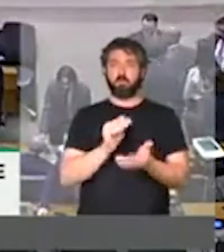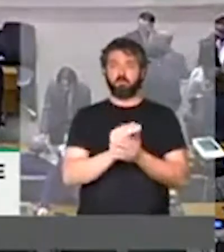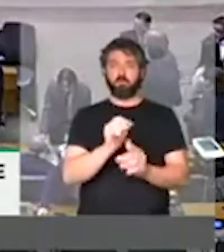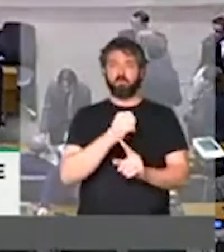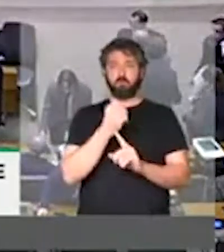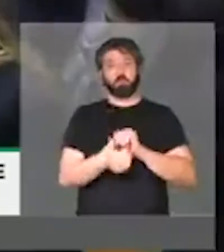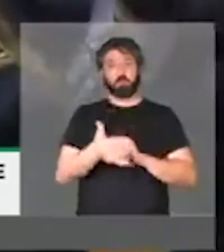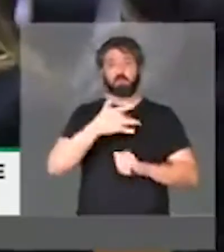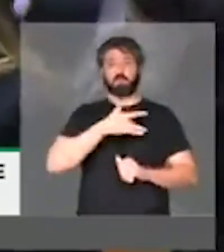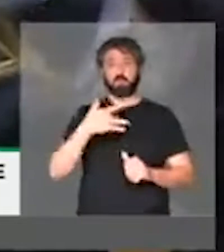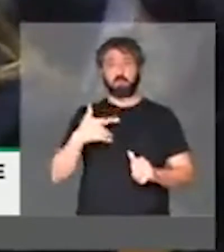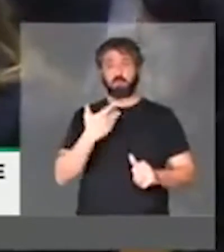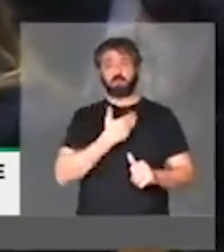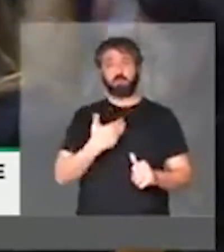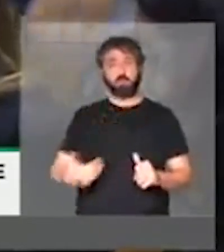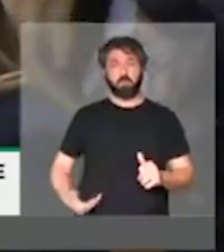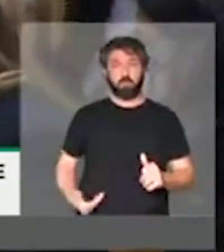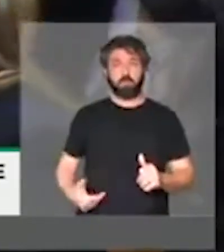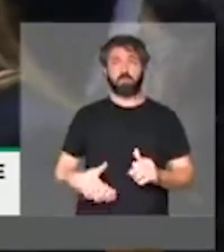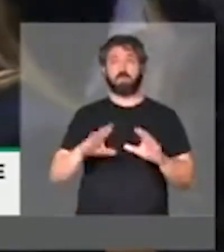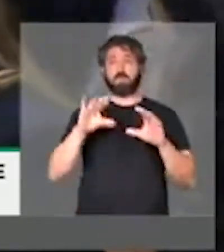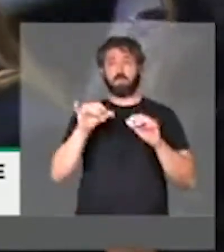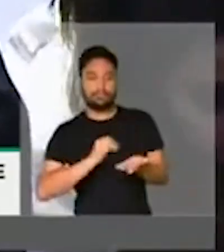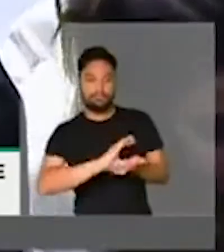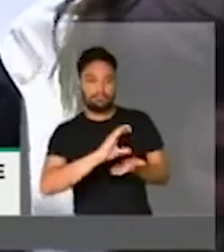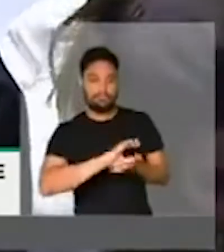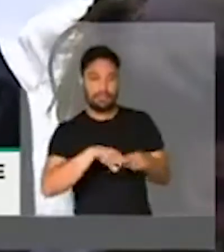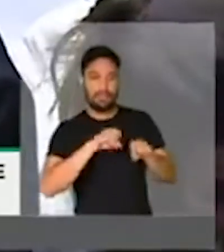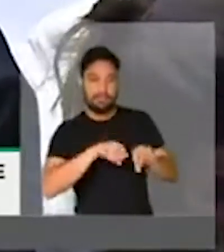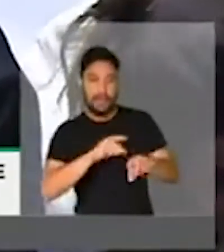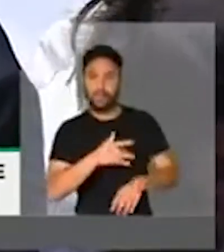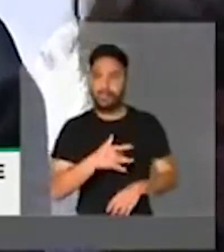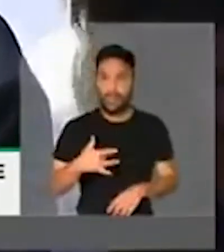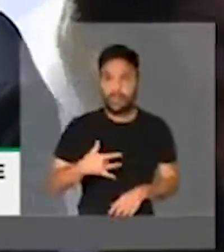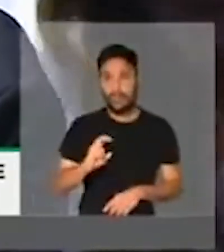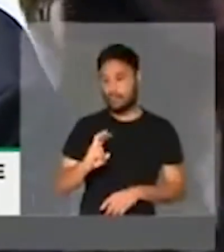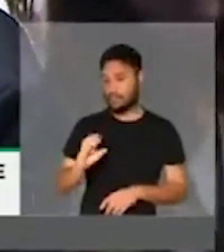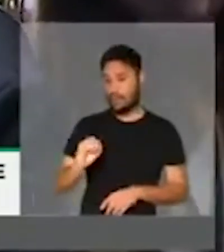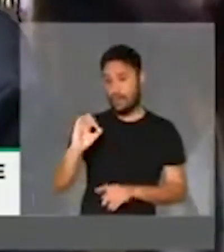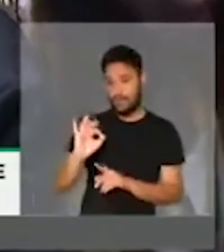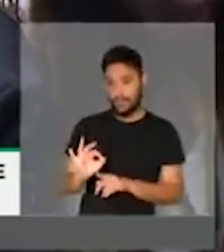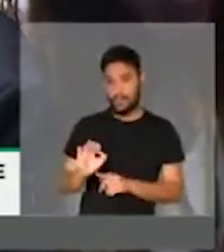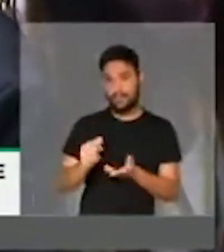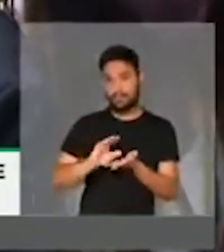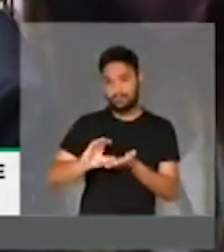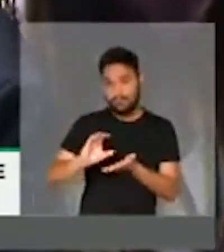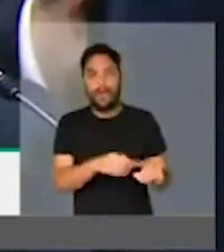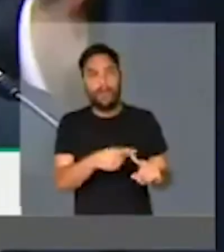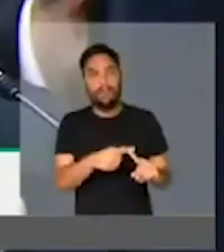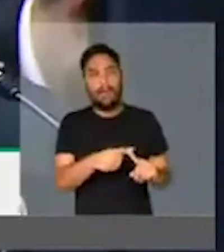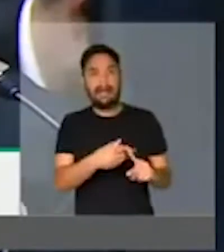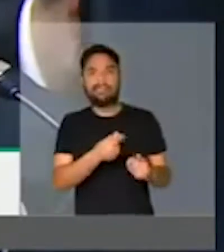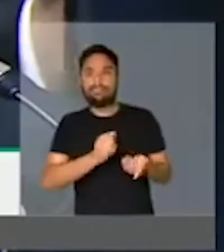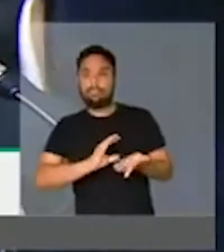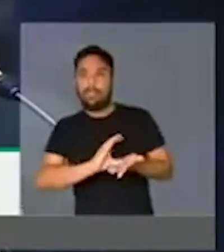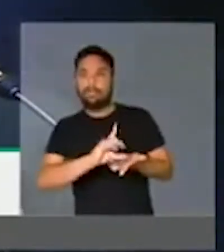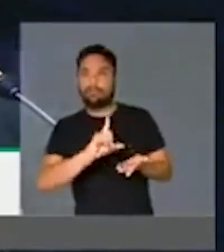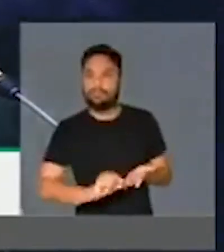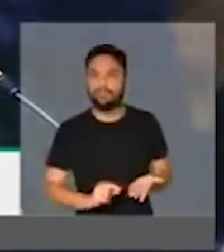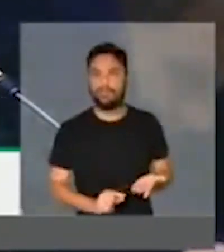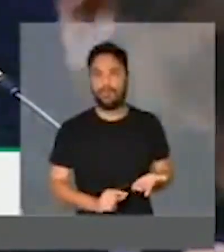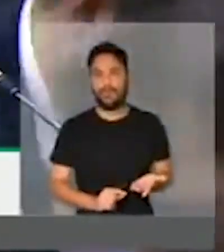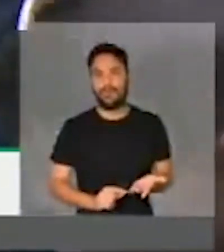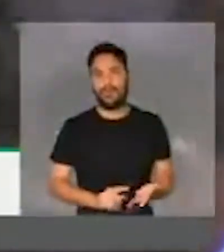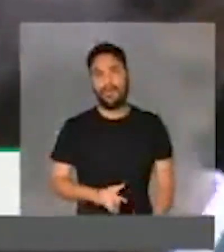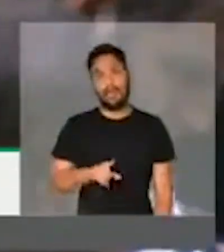uma nova divisão dos recursos do petróleo da União no regime de partilha. Pelo texto, estados e municípios receberão 30% para